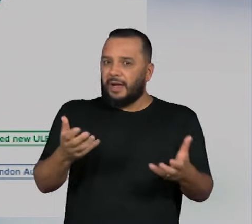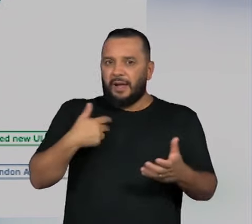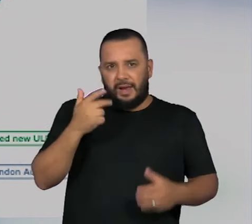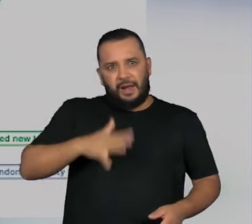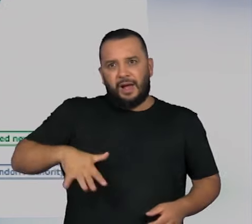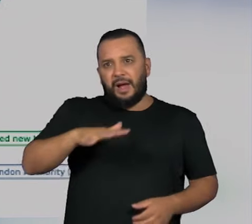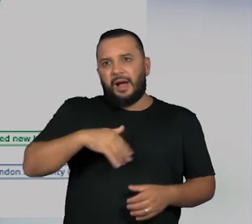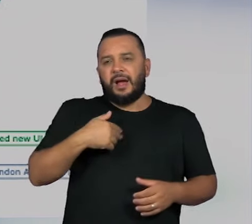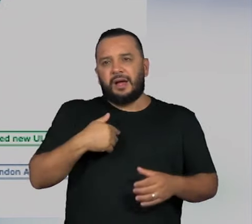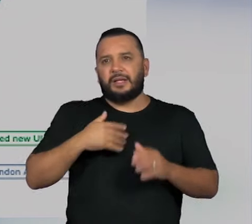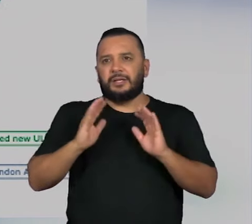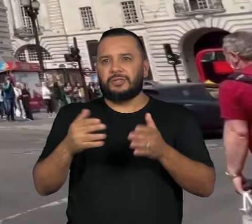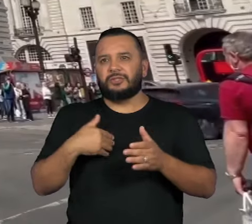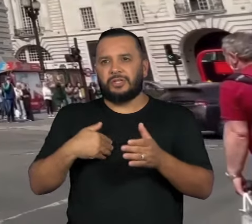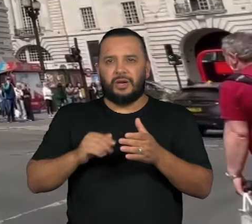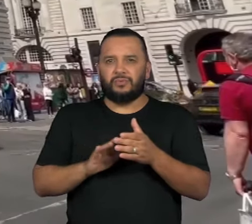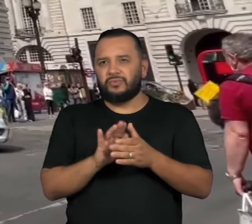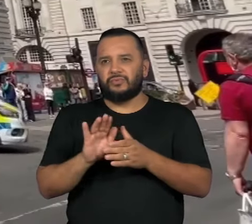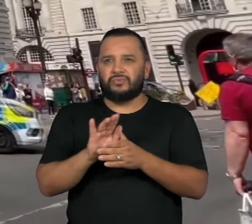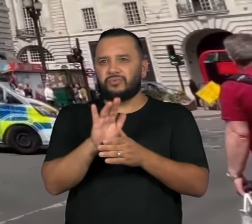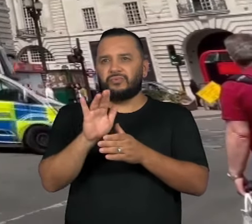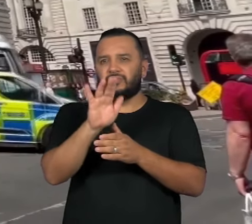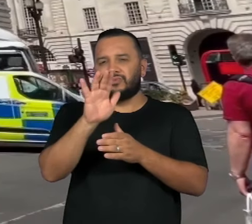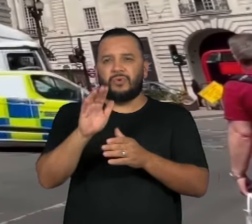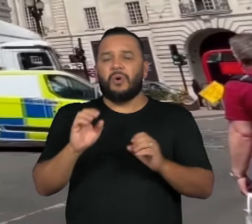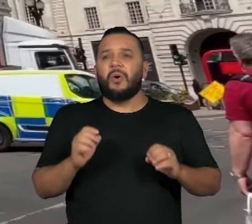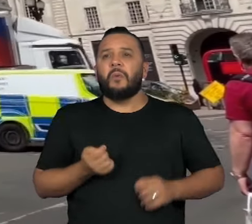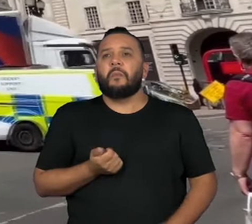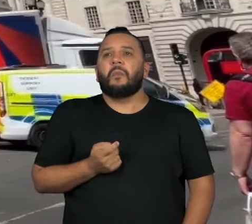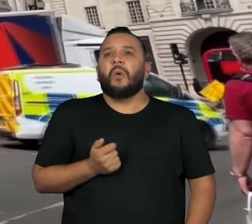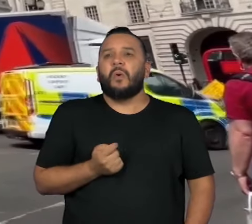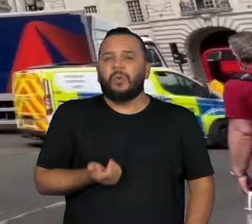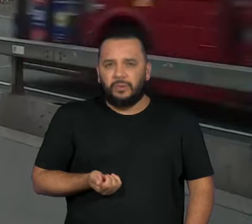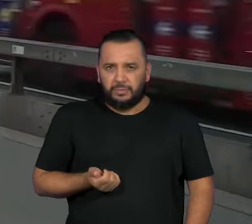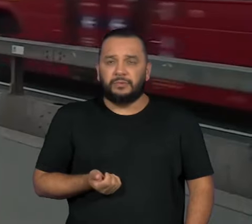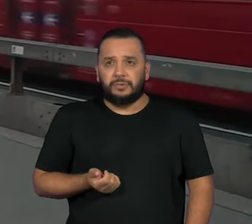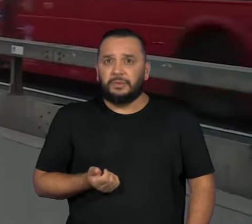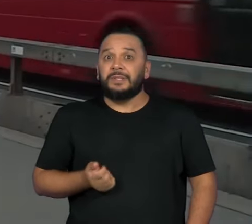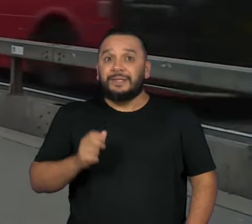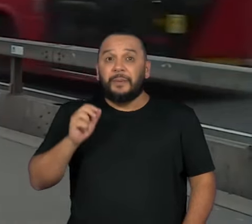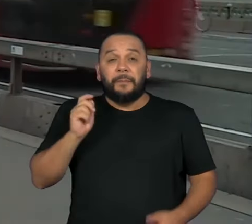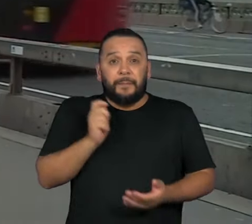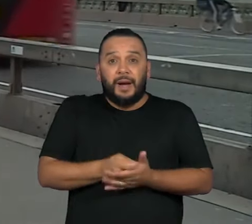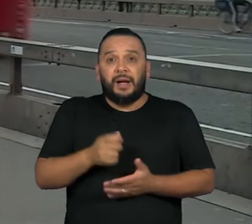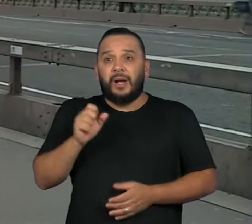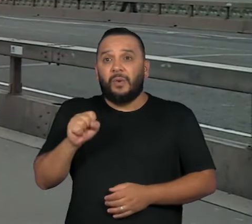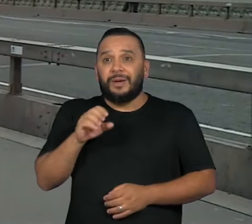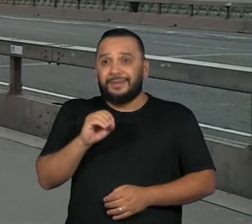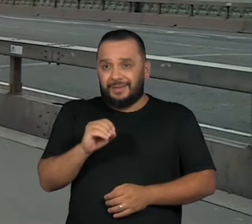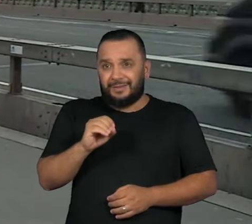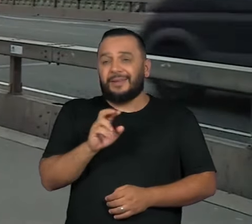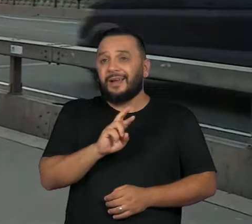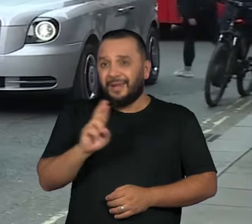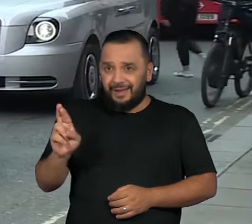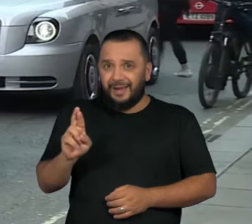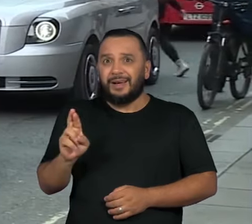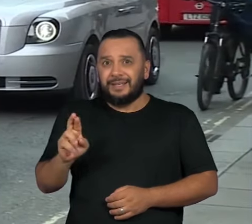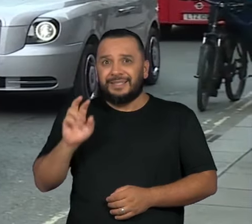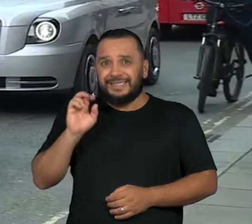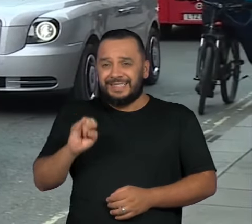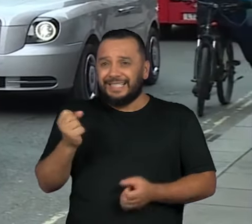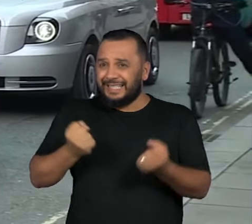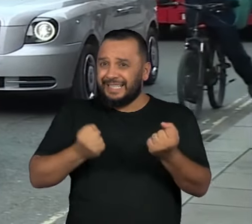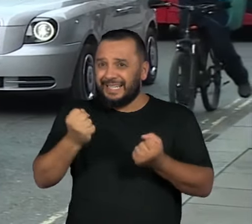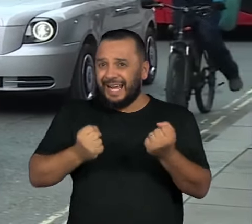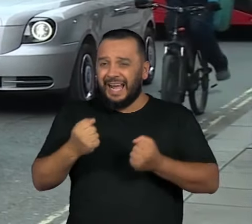de emissões ultrabaixas, que cobra uma taxa de cerca de R$80 de quem passar pelo centro com veículos que não atendam